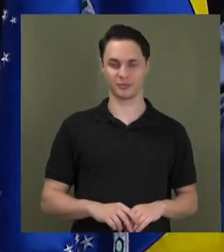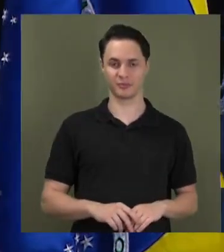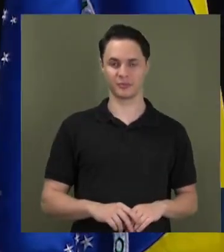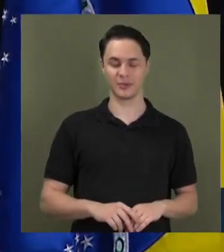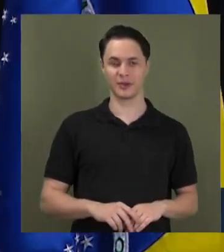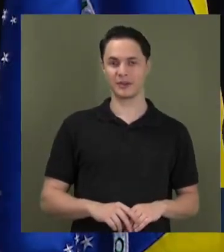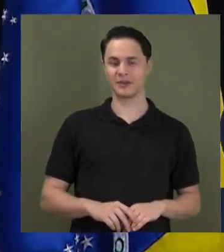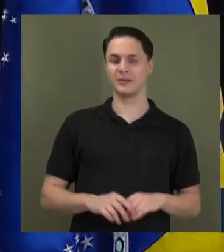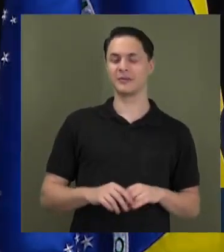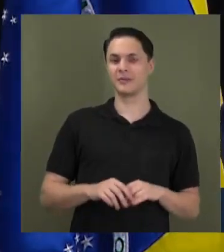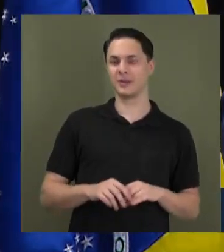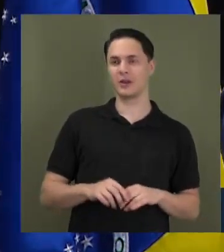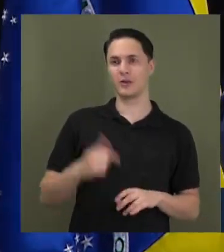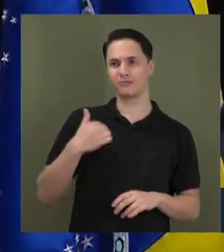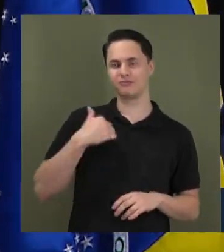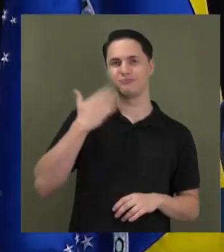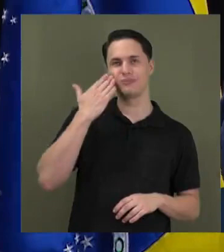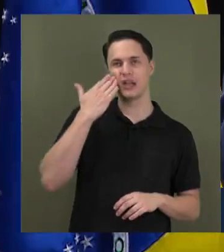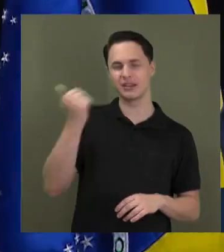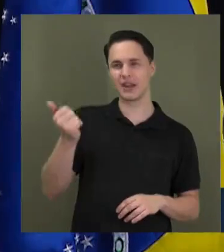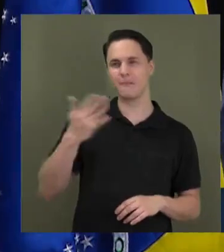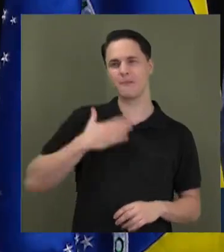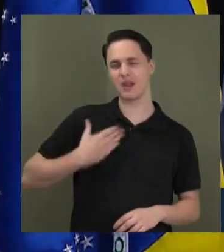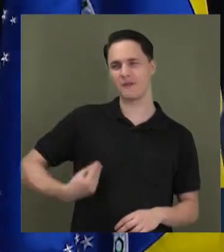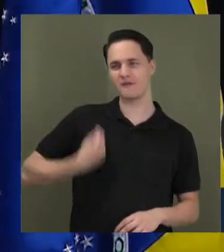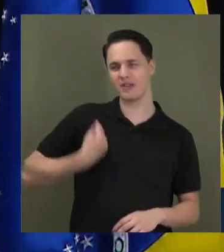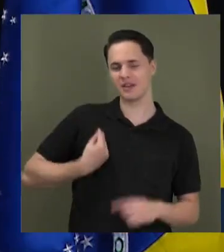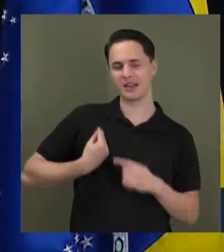marca muito a minha existência nesta vida